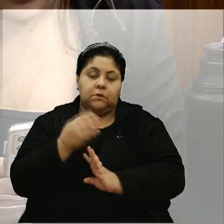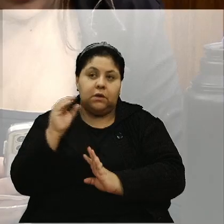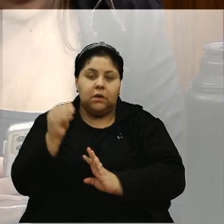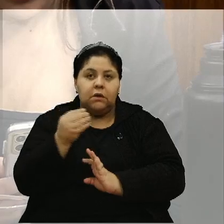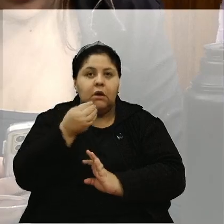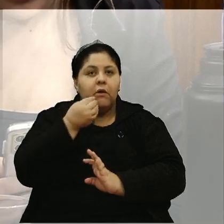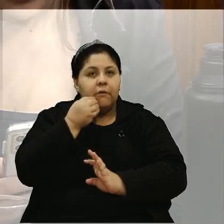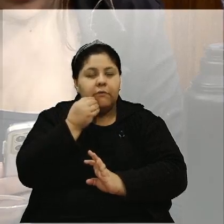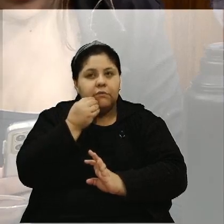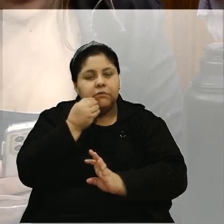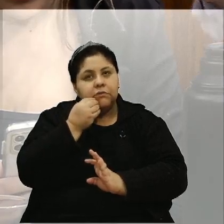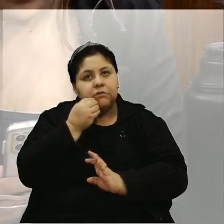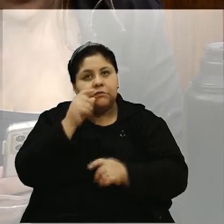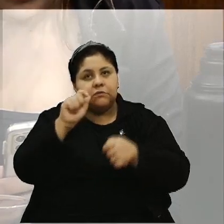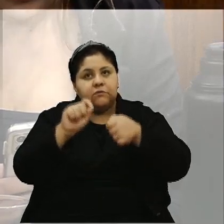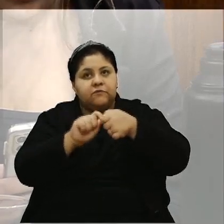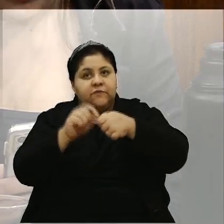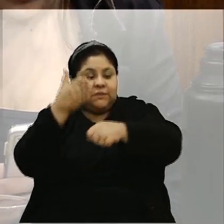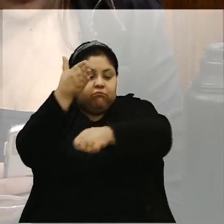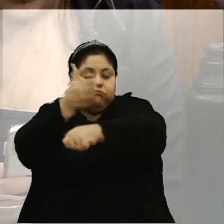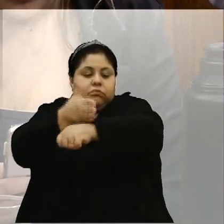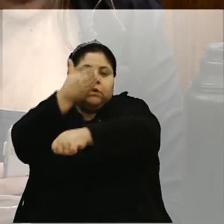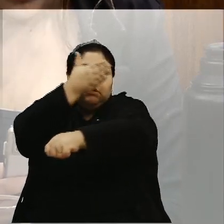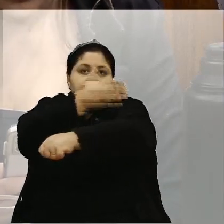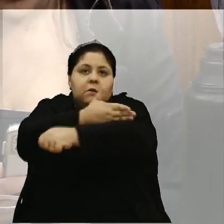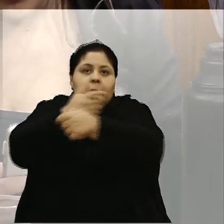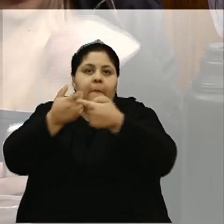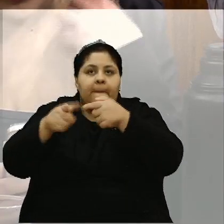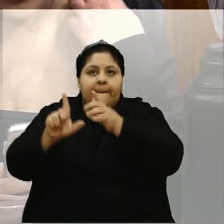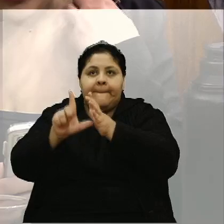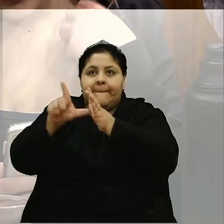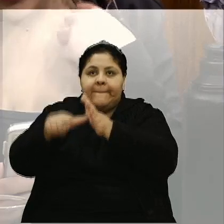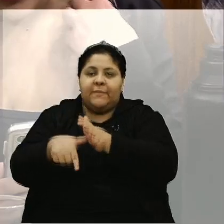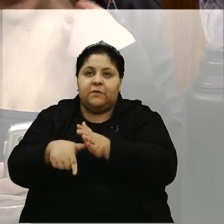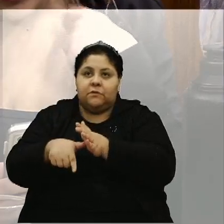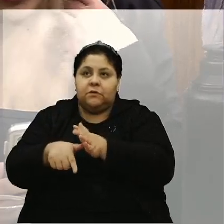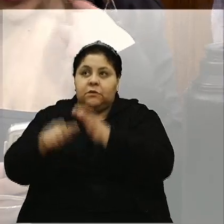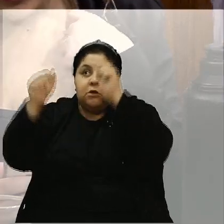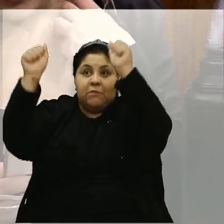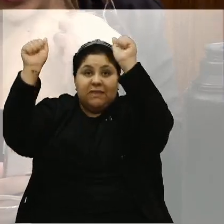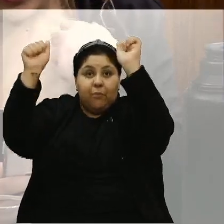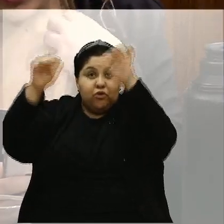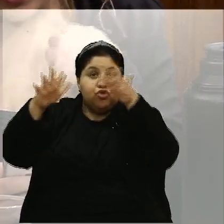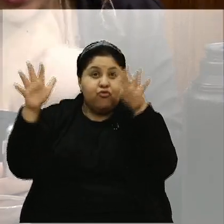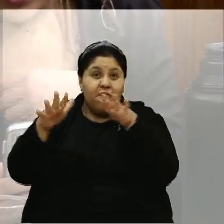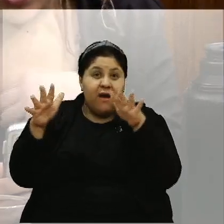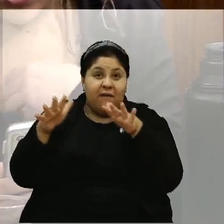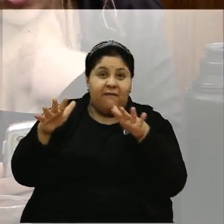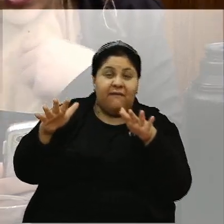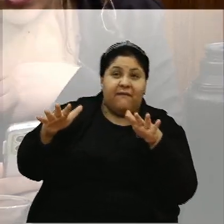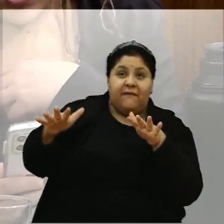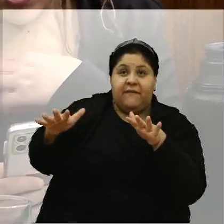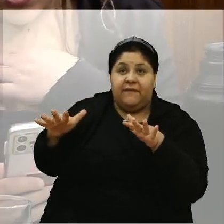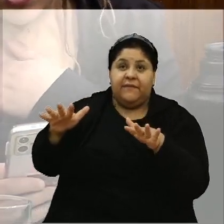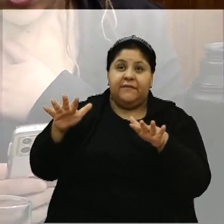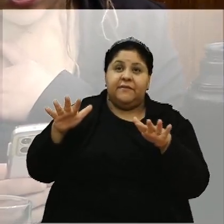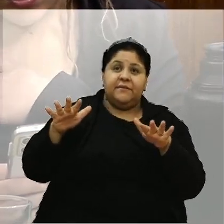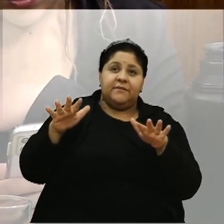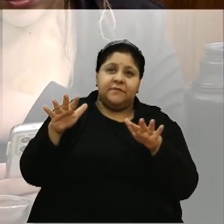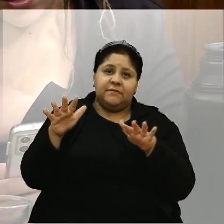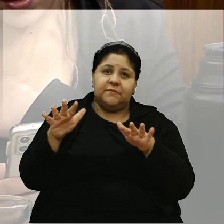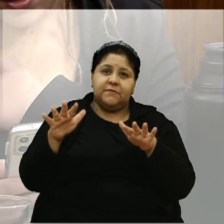estabeleceu ali era fazer aquelas cabeceiras, mas logo em seguida veio uma chuva forte e se deu essa